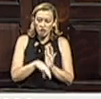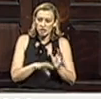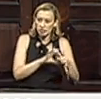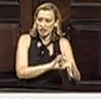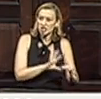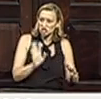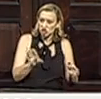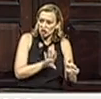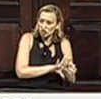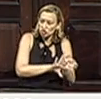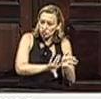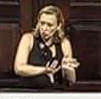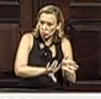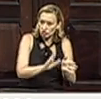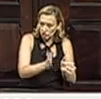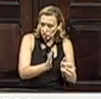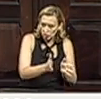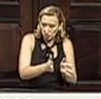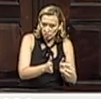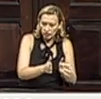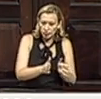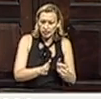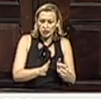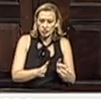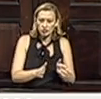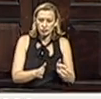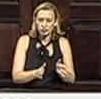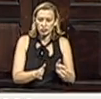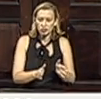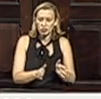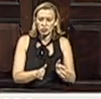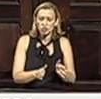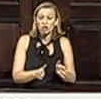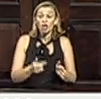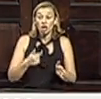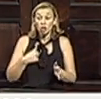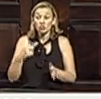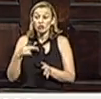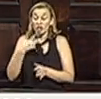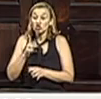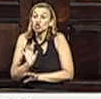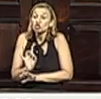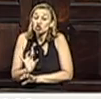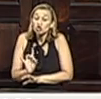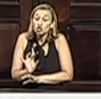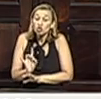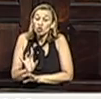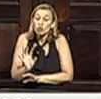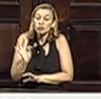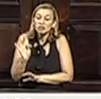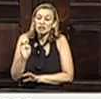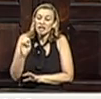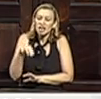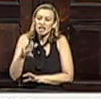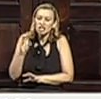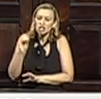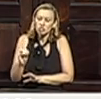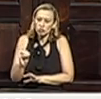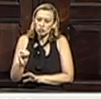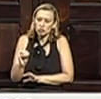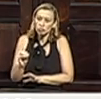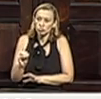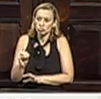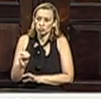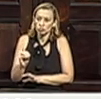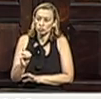esses profissionais dessa faixa. Eu não estou legislando sobre isso, eu estou legislando sobre os técnicos de nível médio